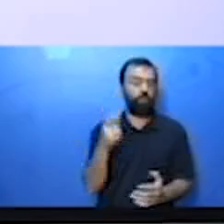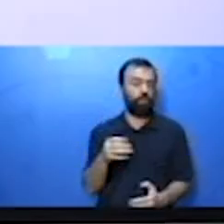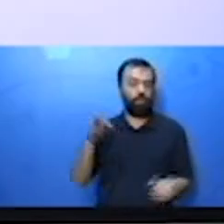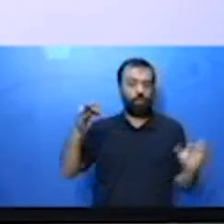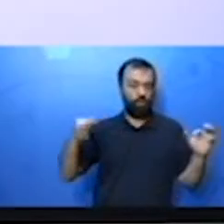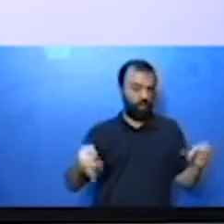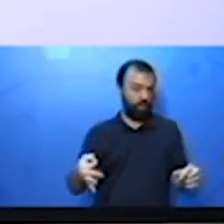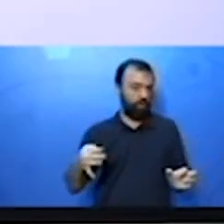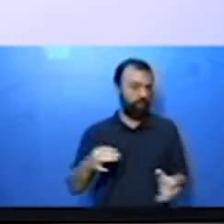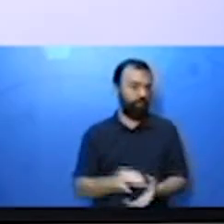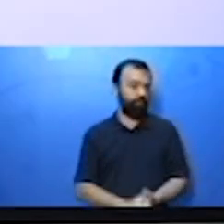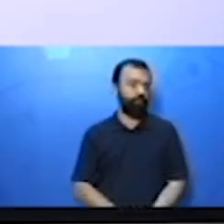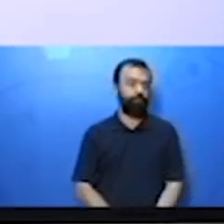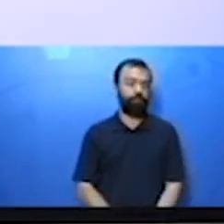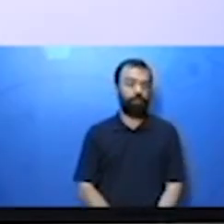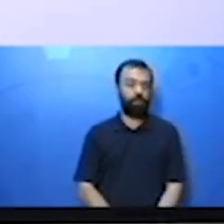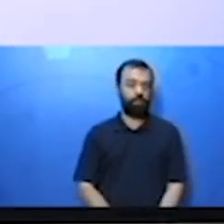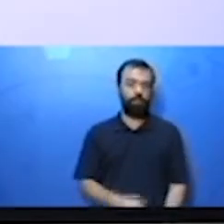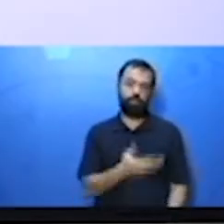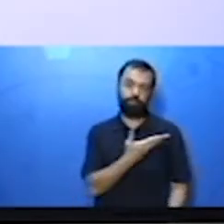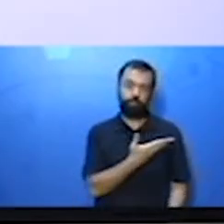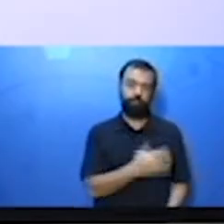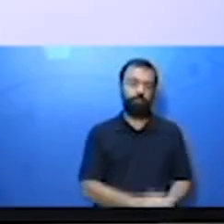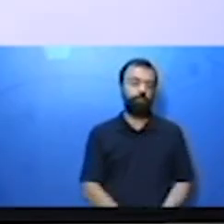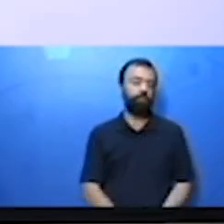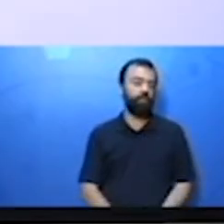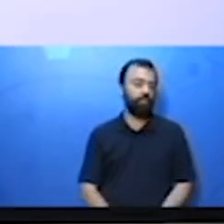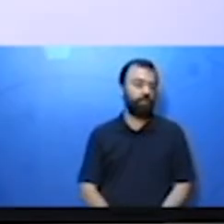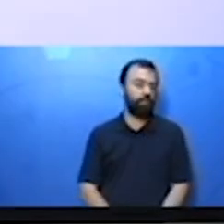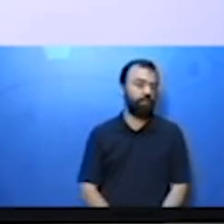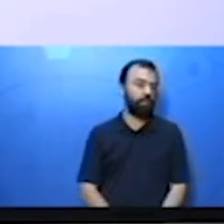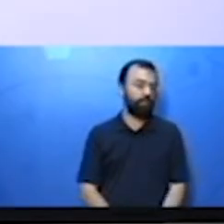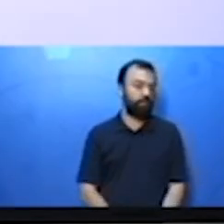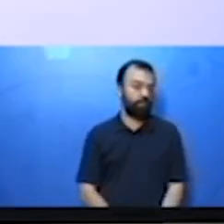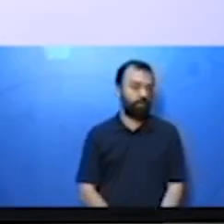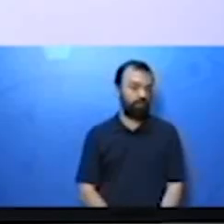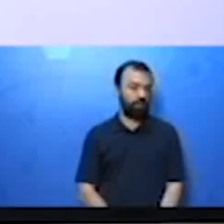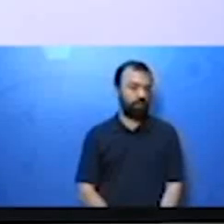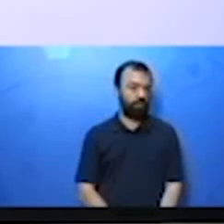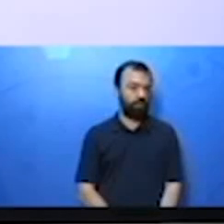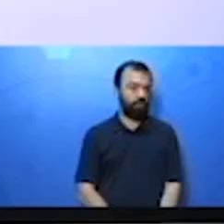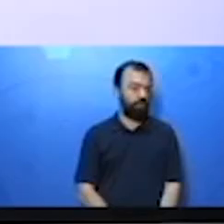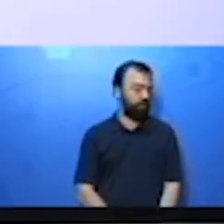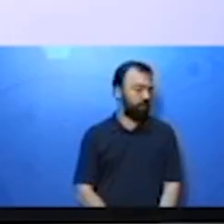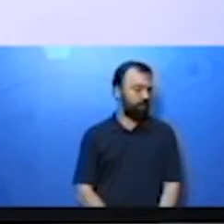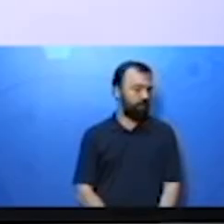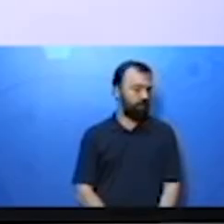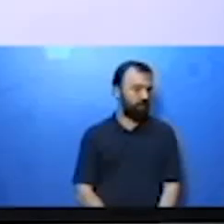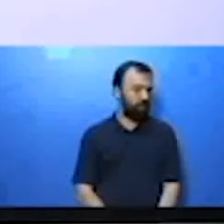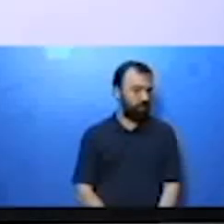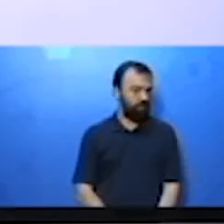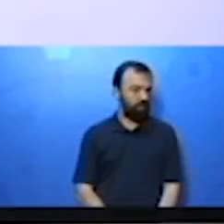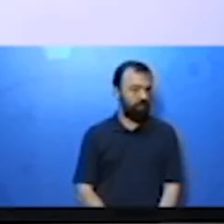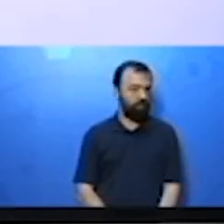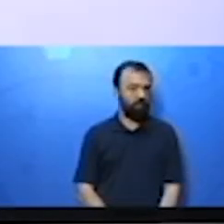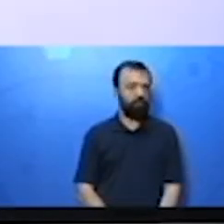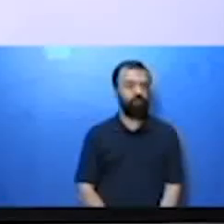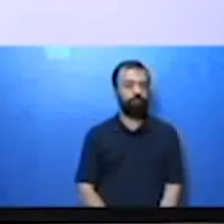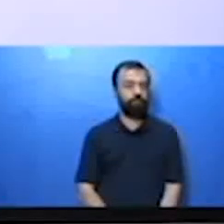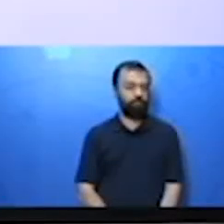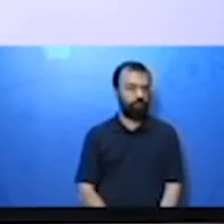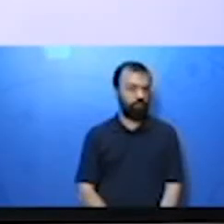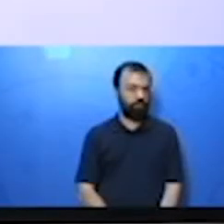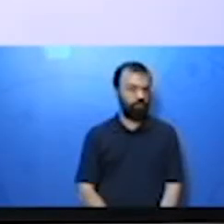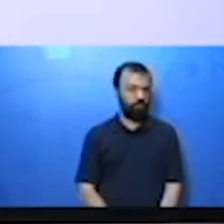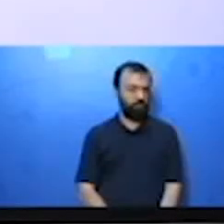6 centenas de milhar e 815 centenas. C. 6 centenas de